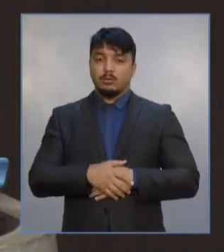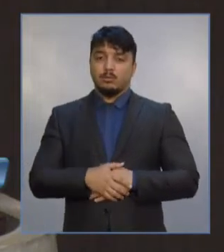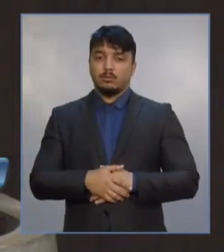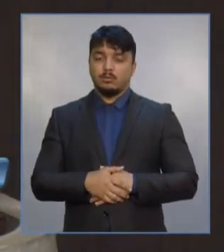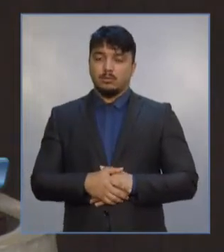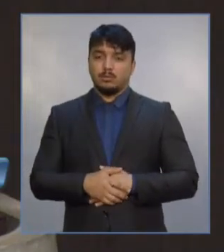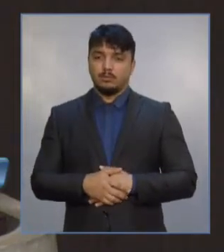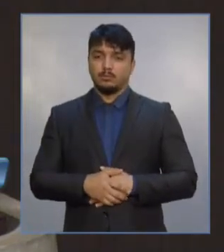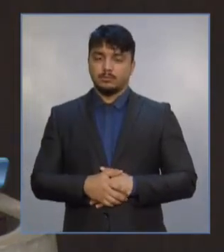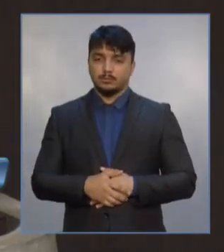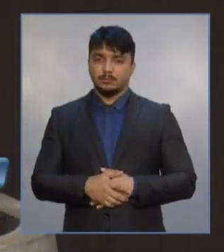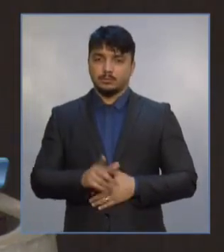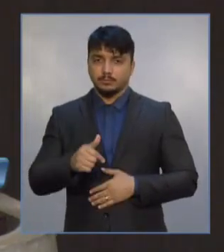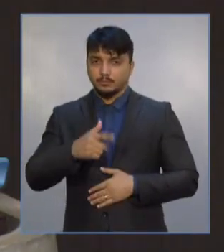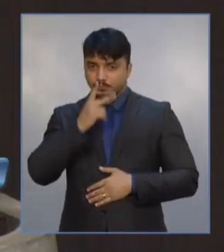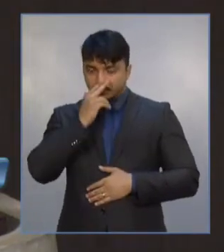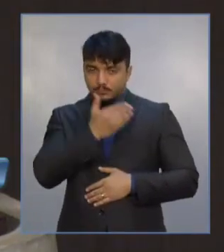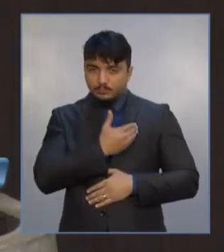de confusão,